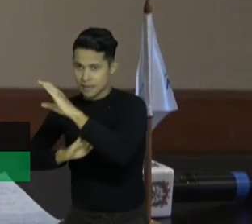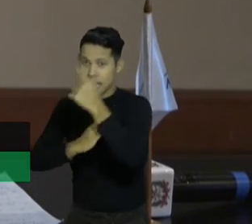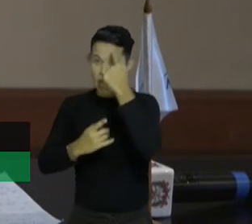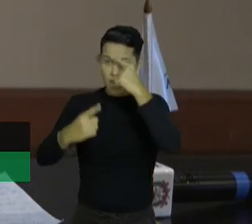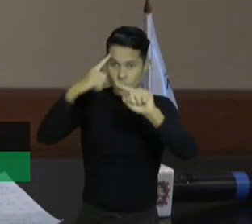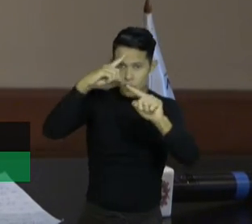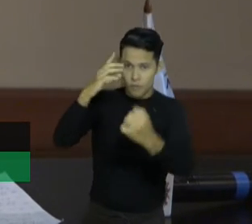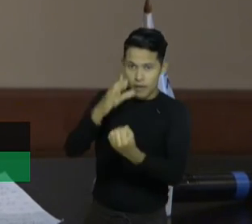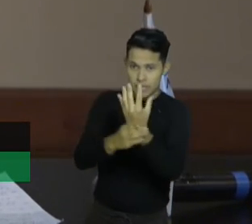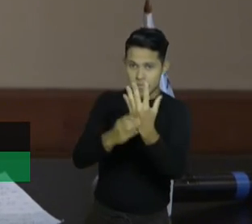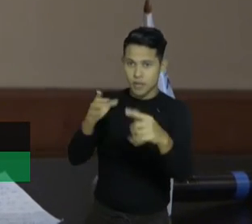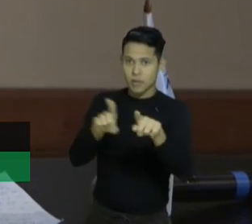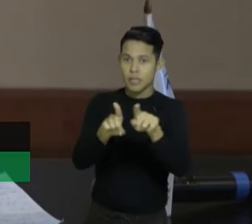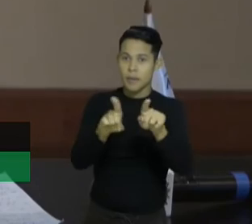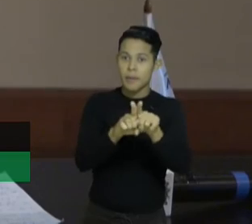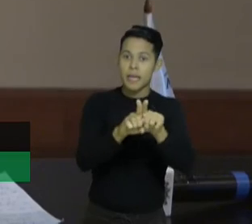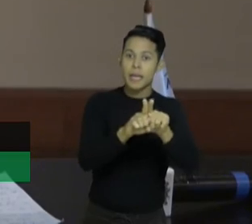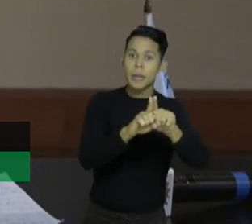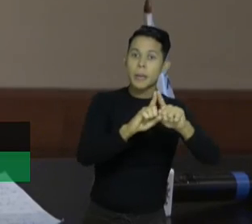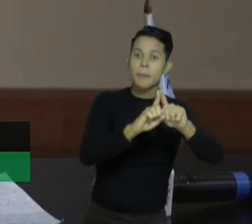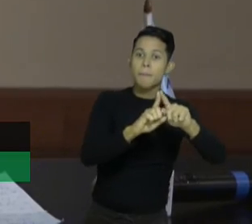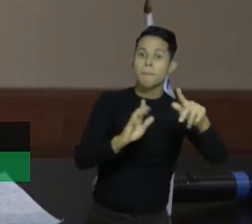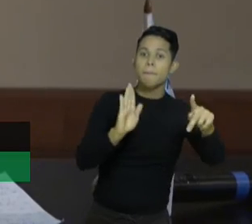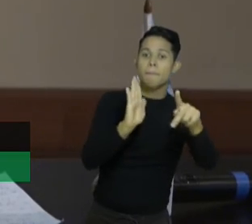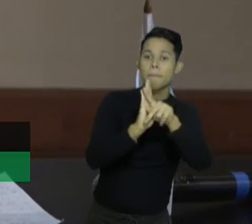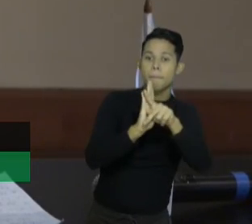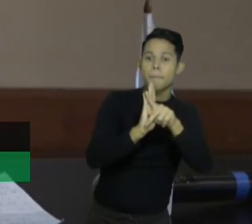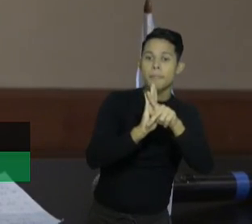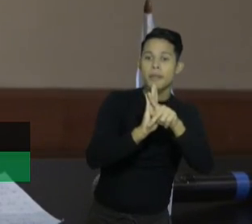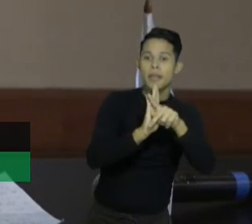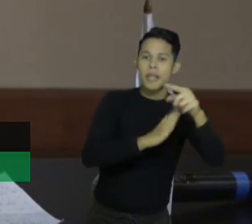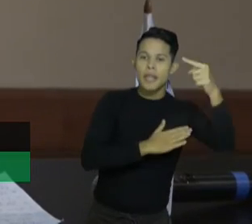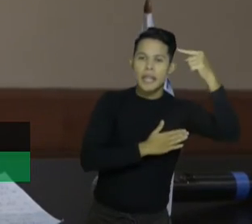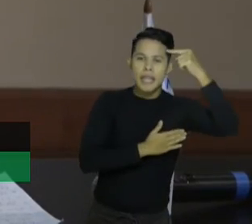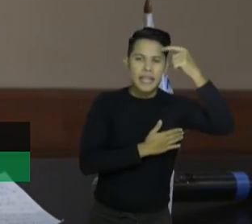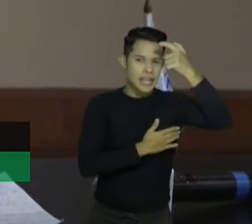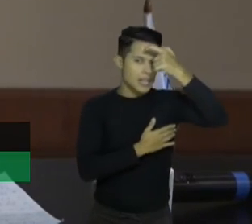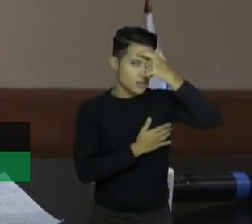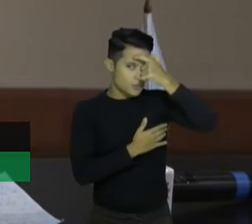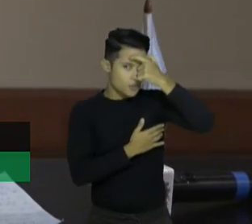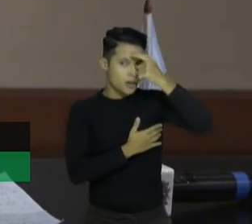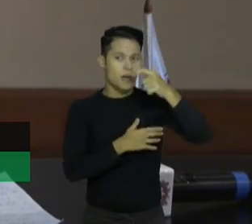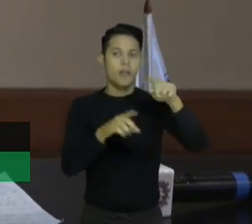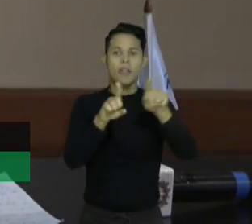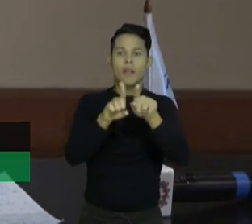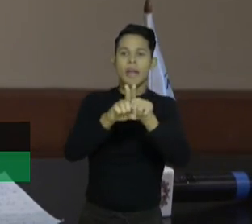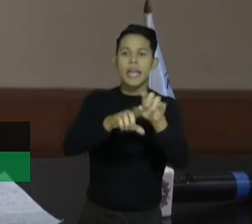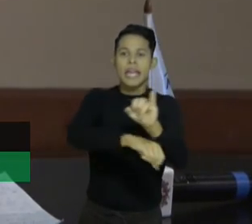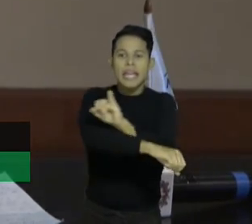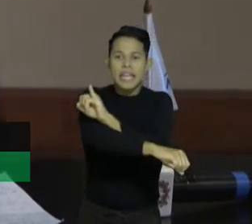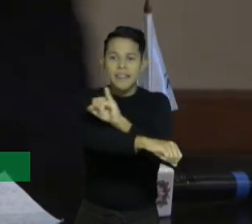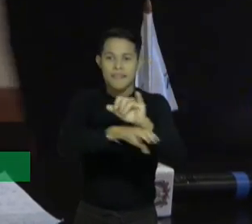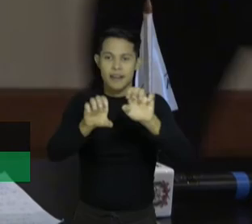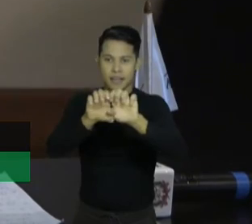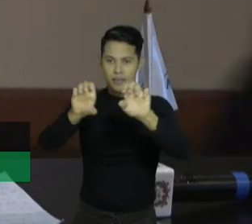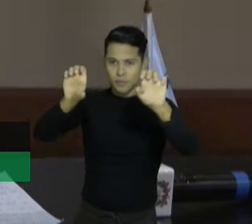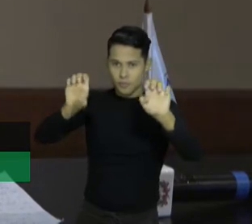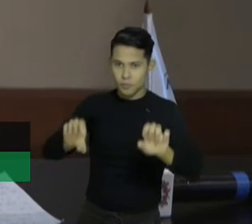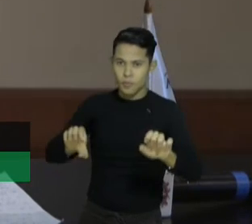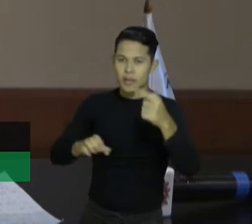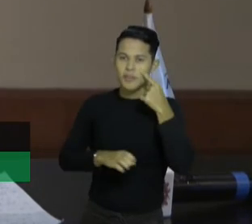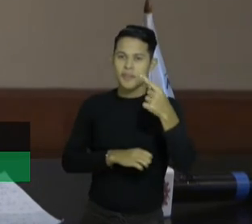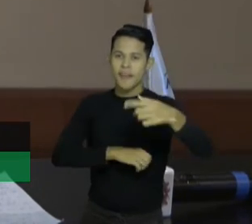tá continuar investindo você já o estado já é bem sucedido nisso e um infraestrutura né a gente vê aí a